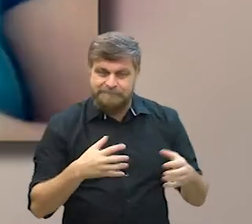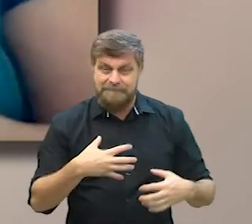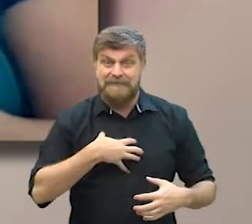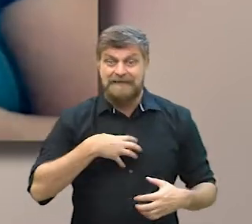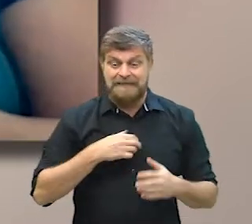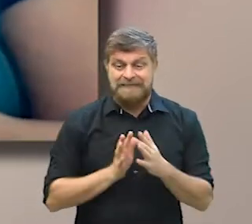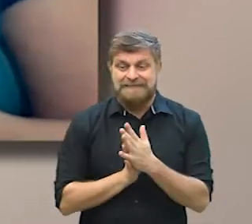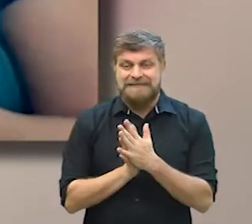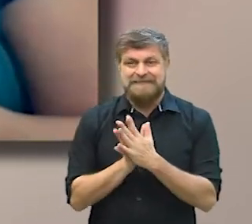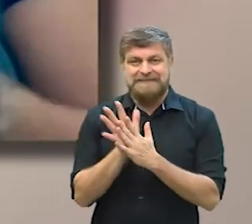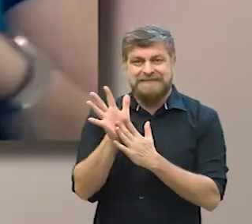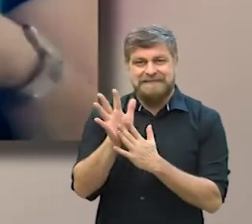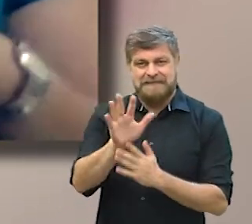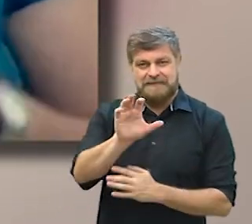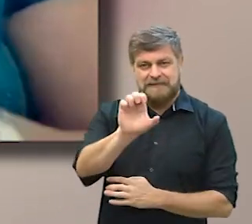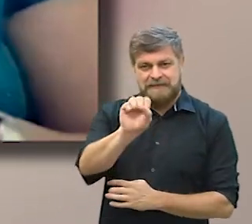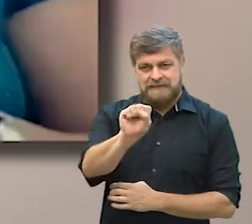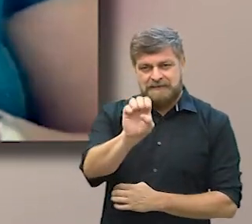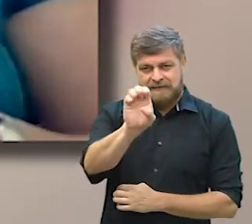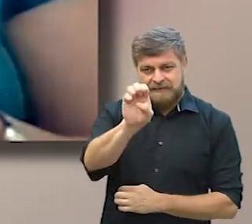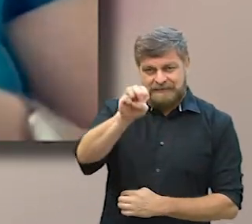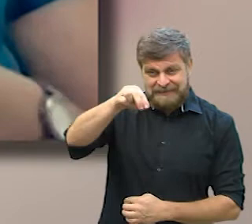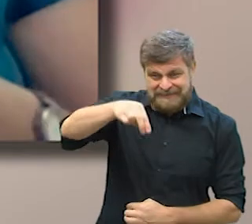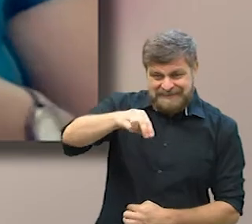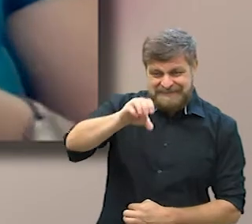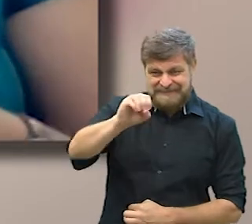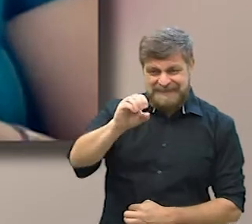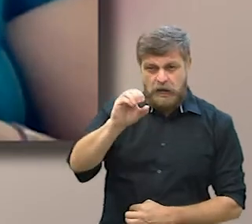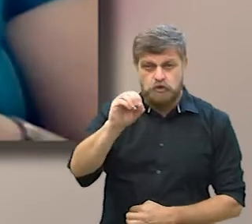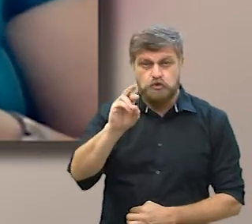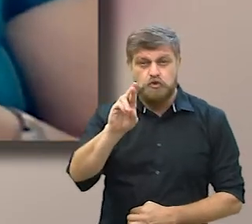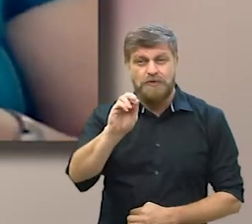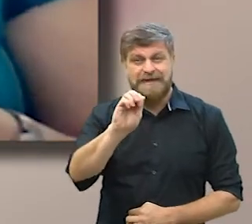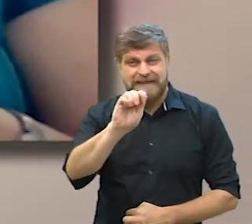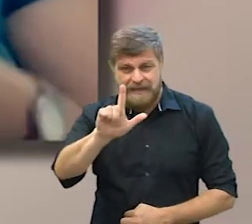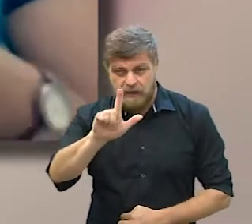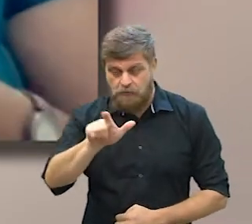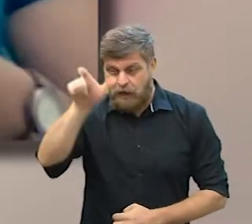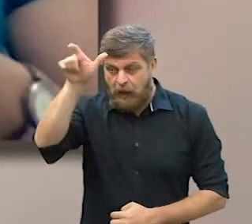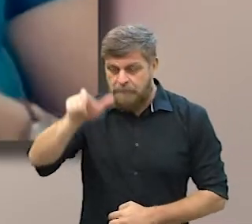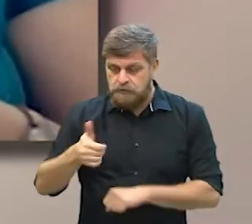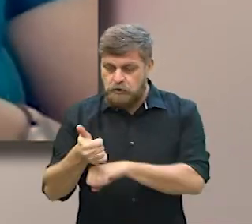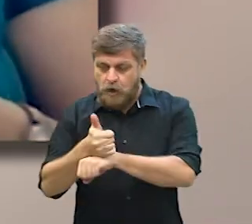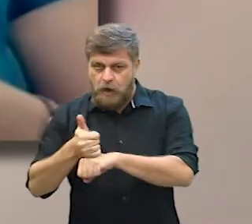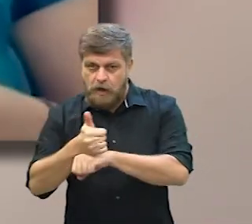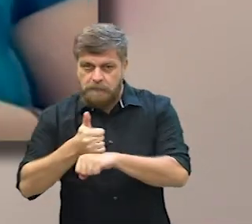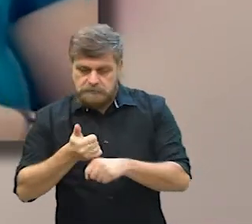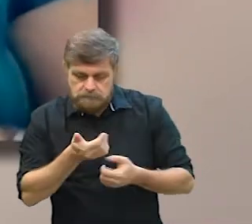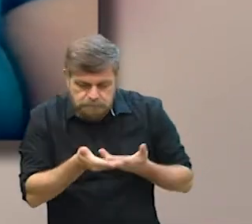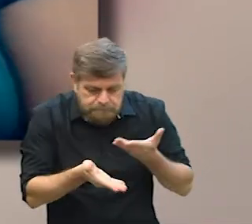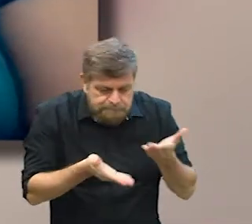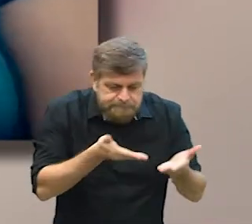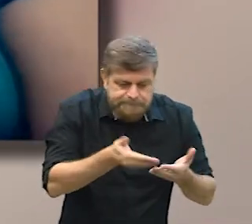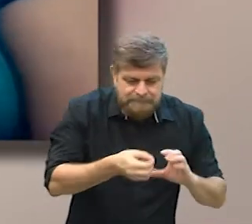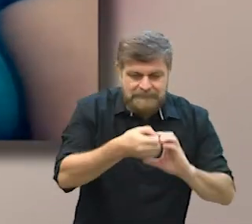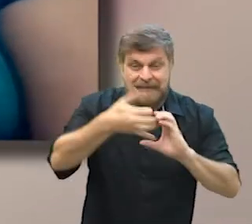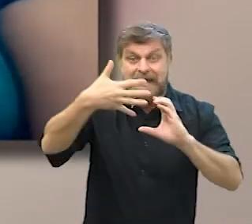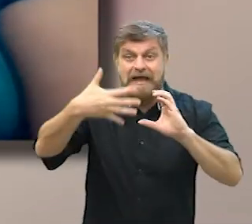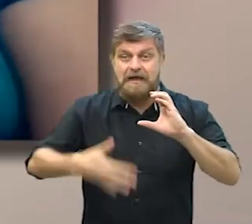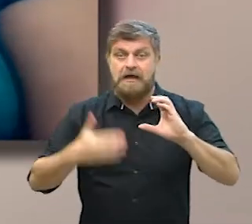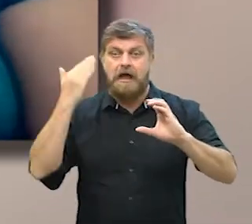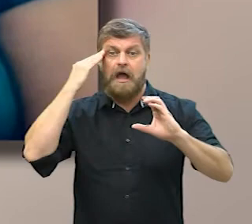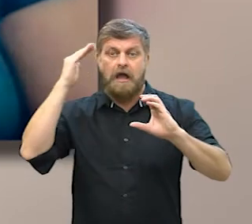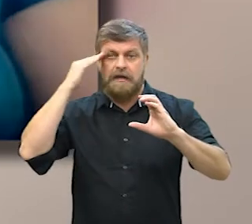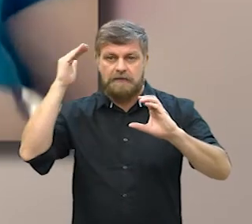dificuldade sensorial. Por isso que é muito importante quem lida com essa criança entender dessas